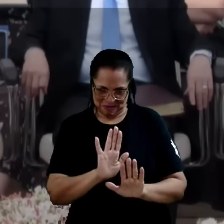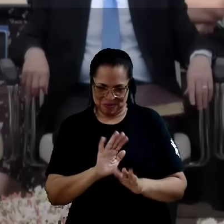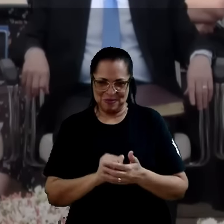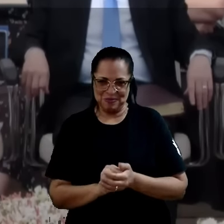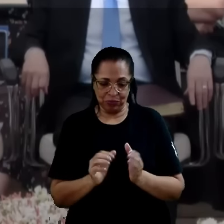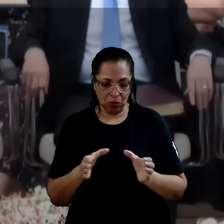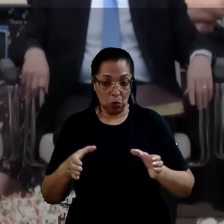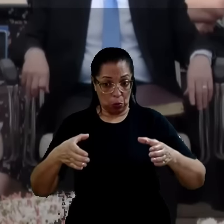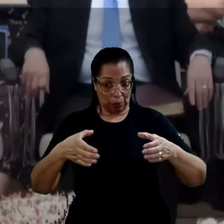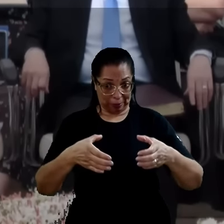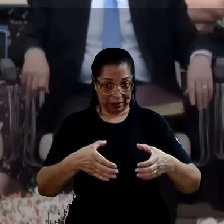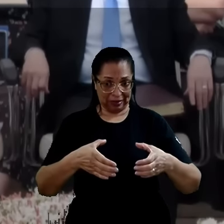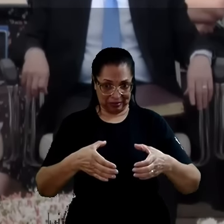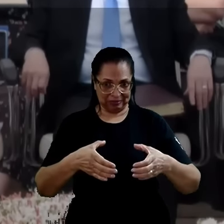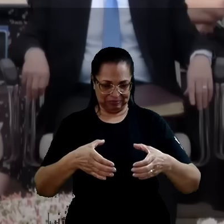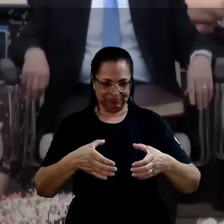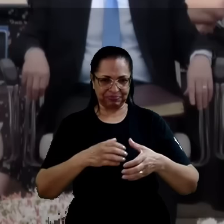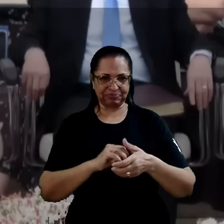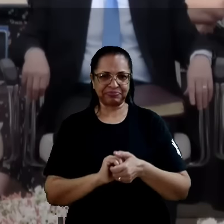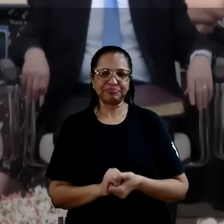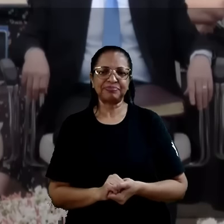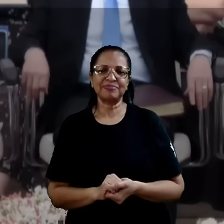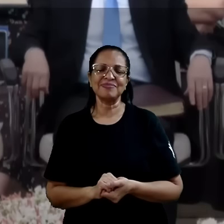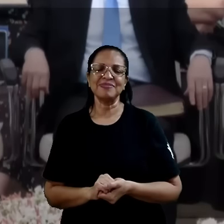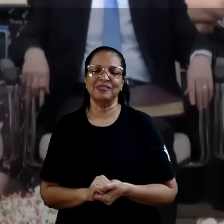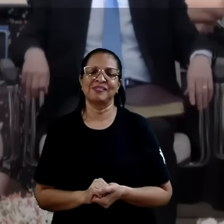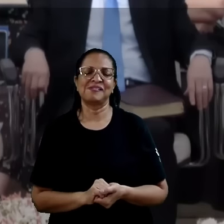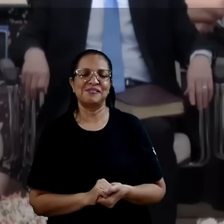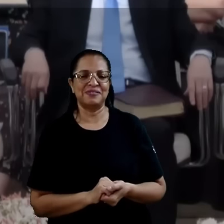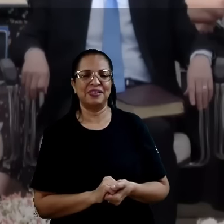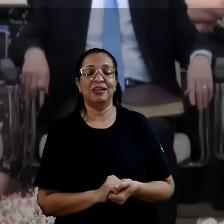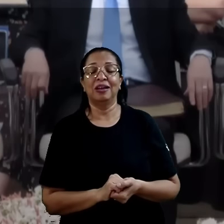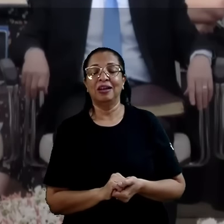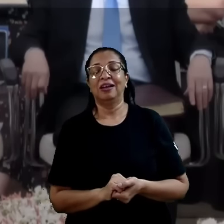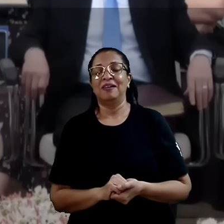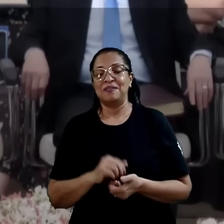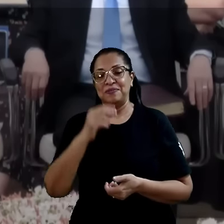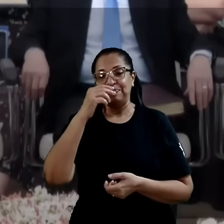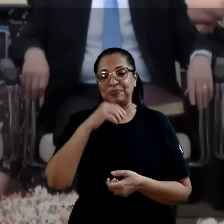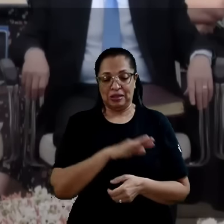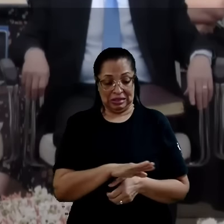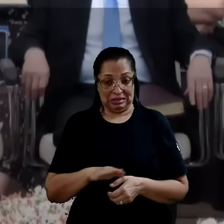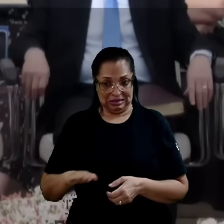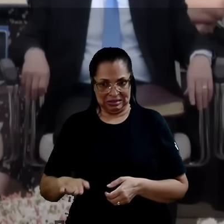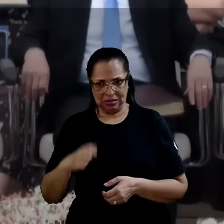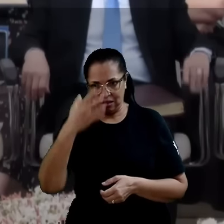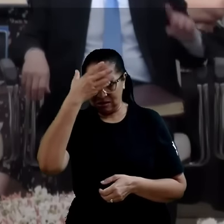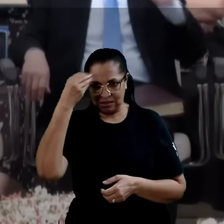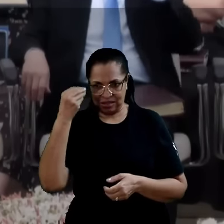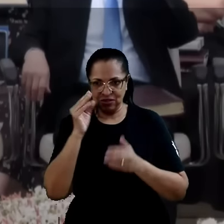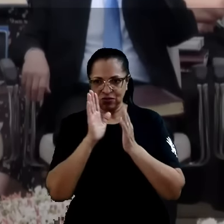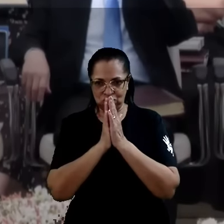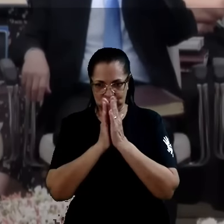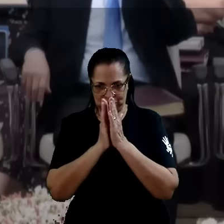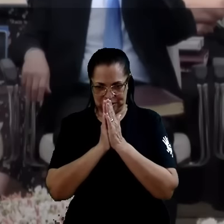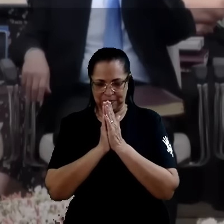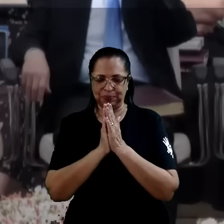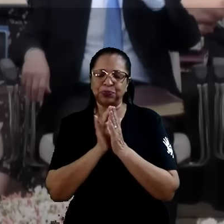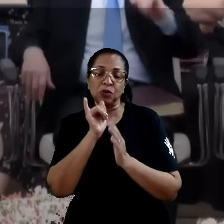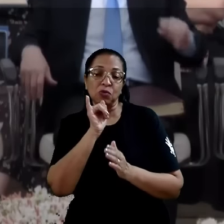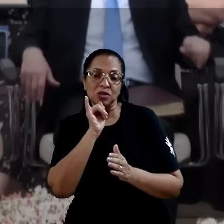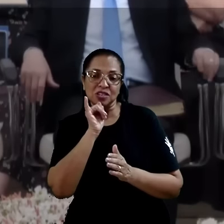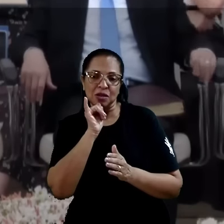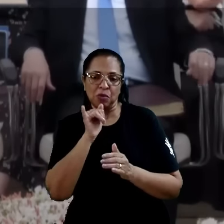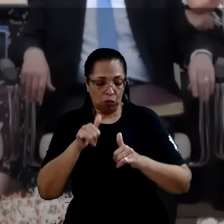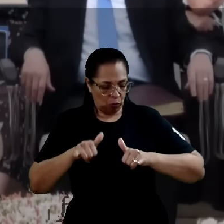fome então quando eu chego no mercado chega seja com uma sacola duas três ou mais eu coloco na mesa no chão